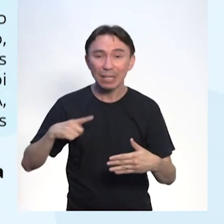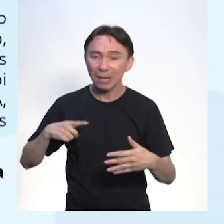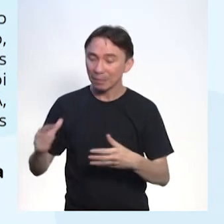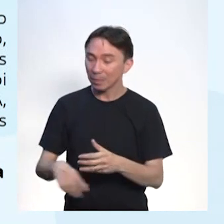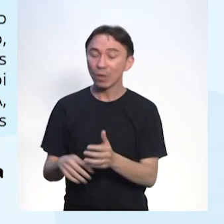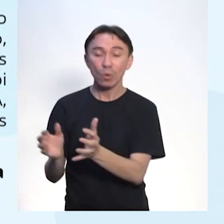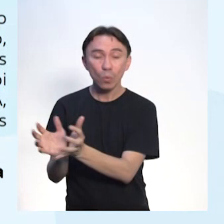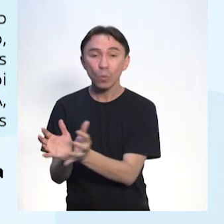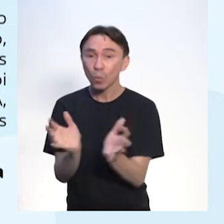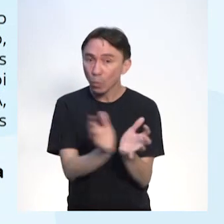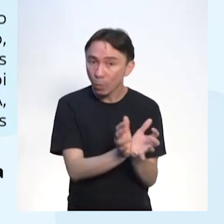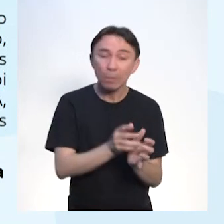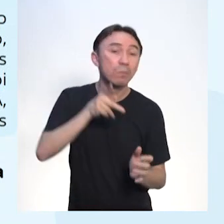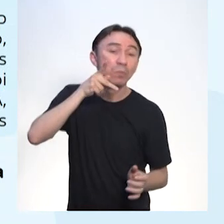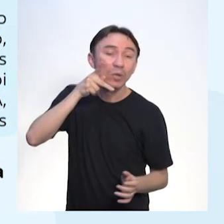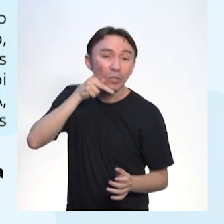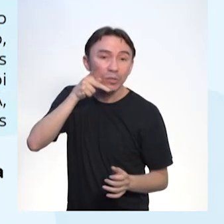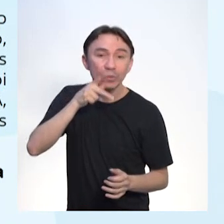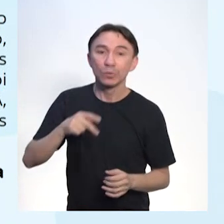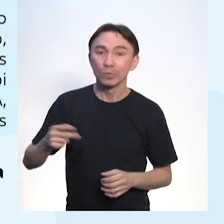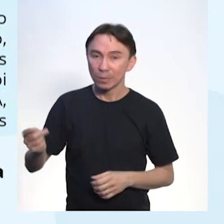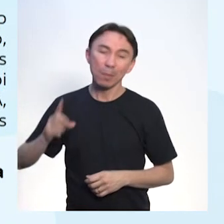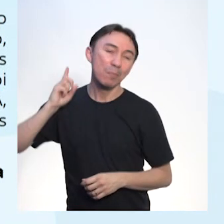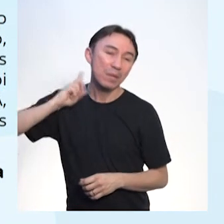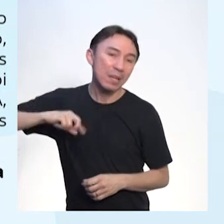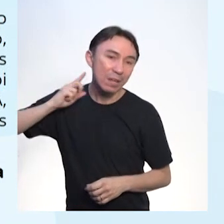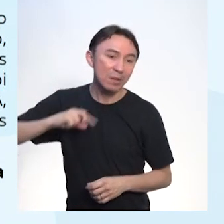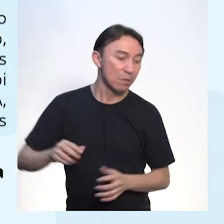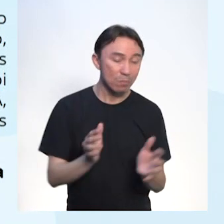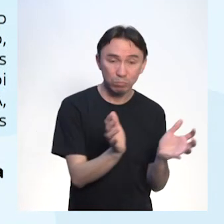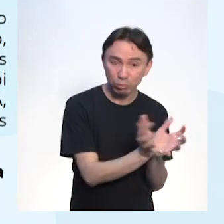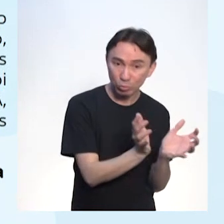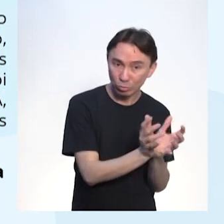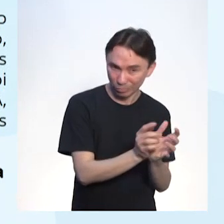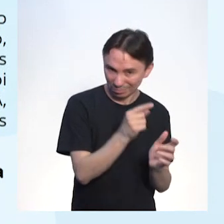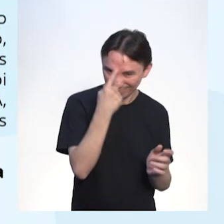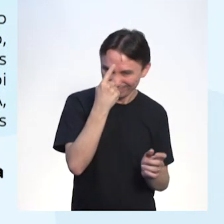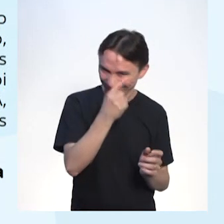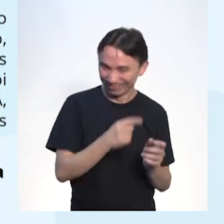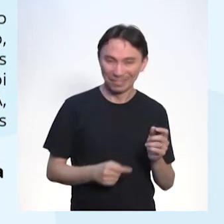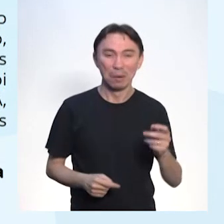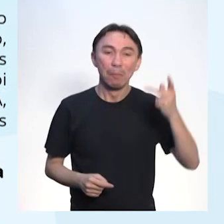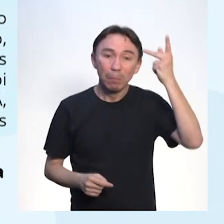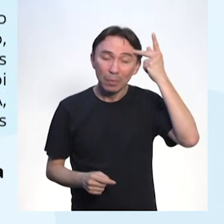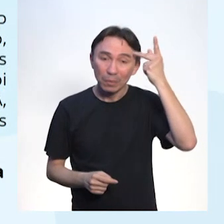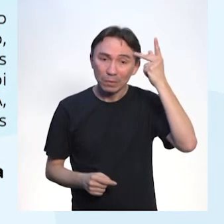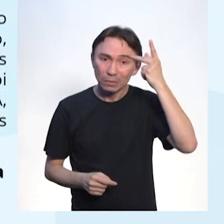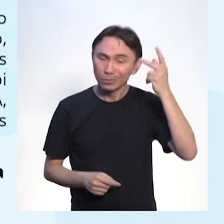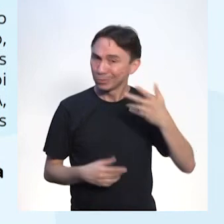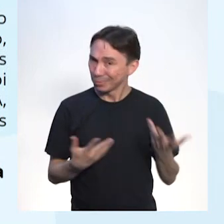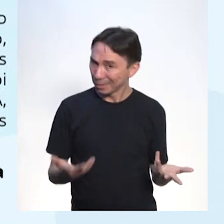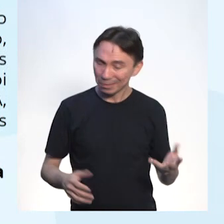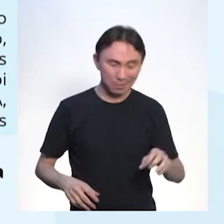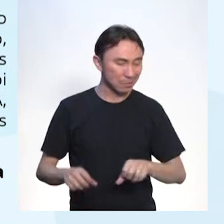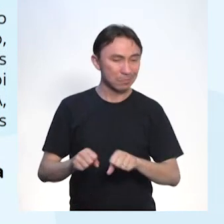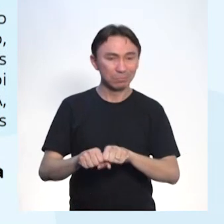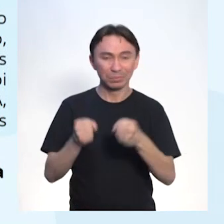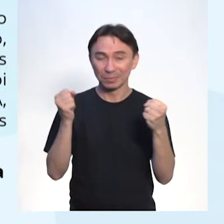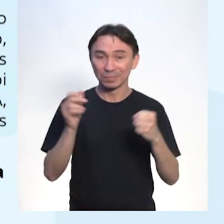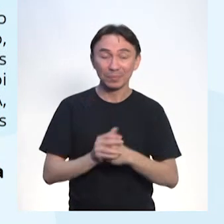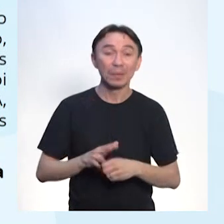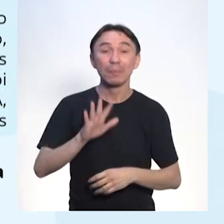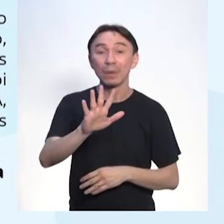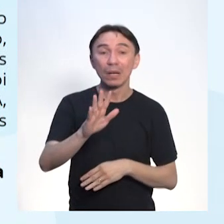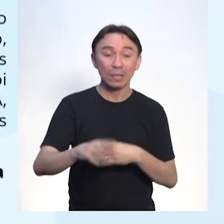do Partido Republicano Paulista. Então, na maioria dos países da América Latina, também a